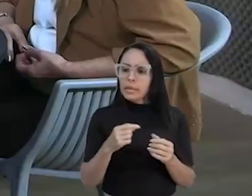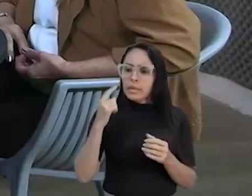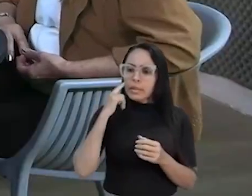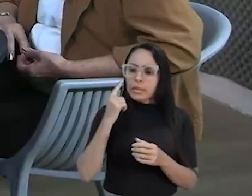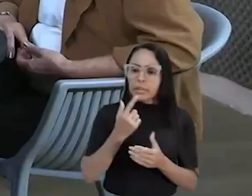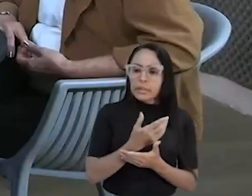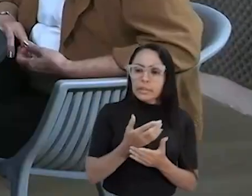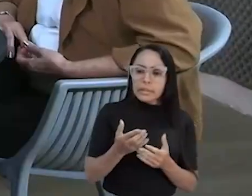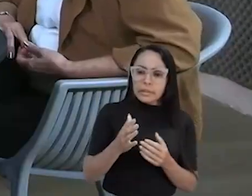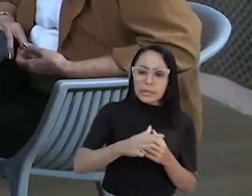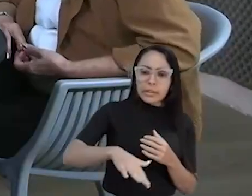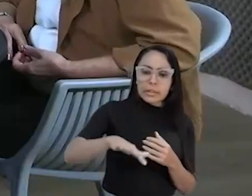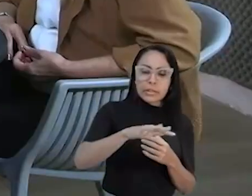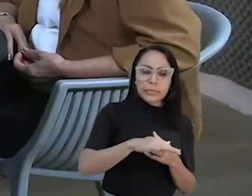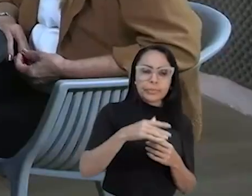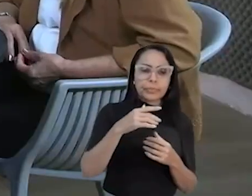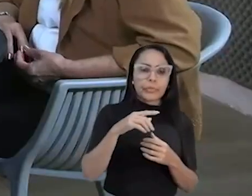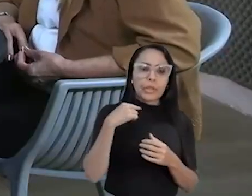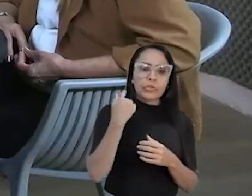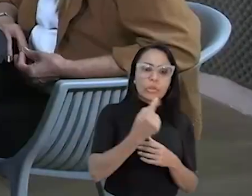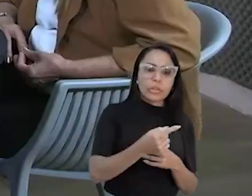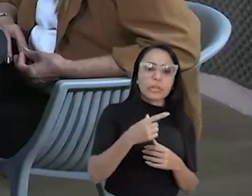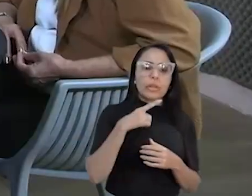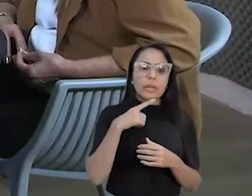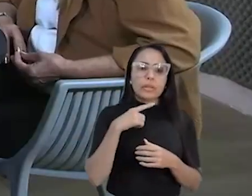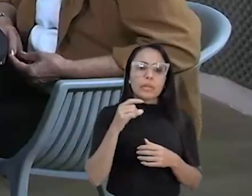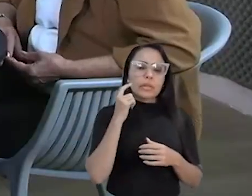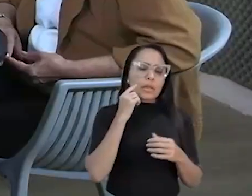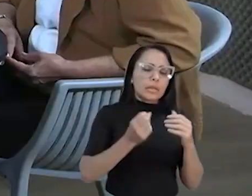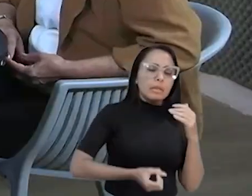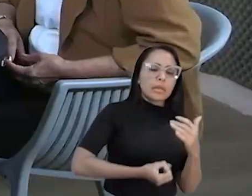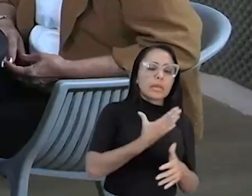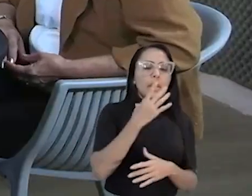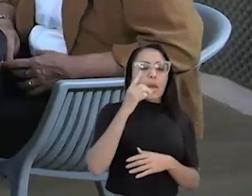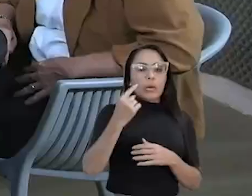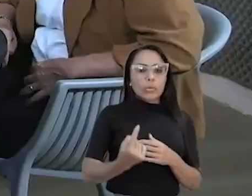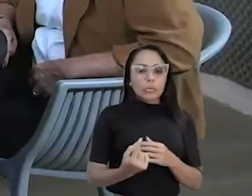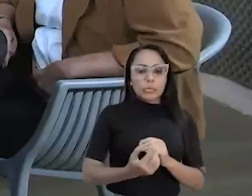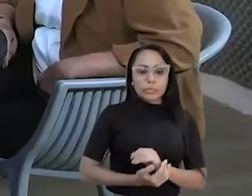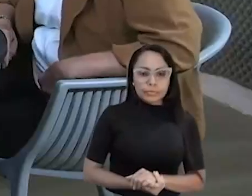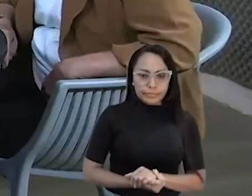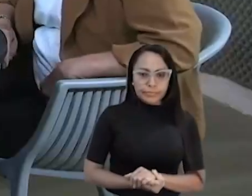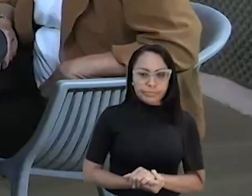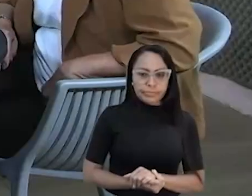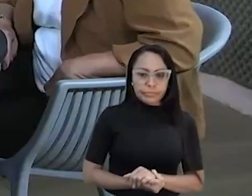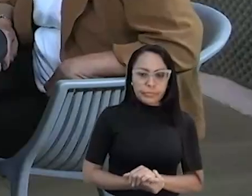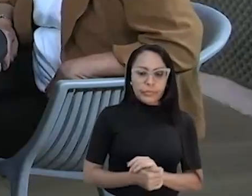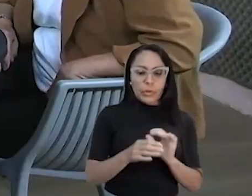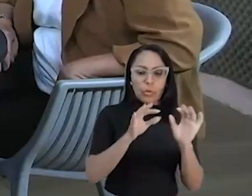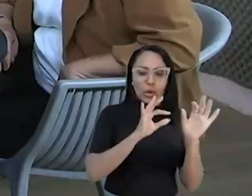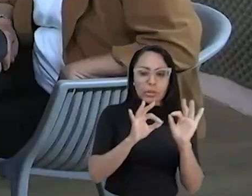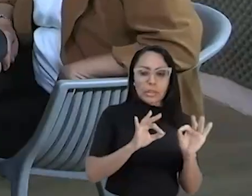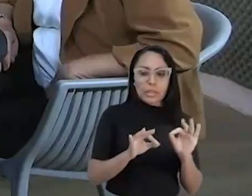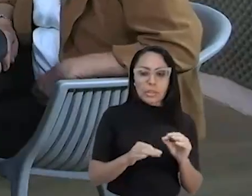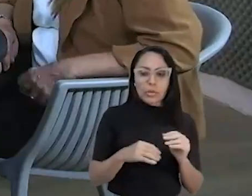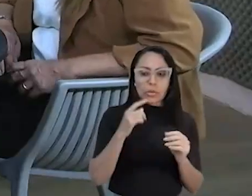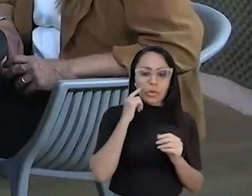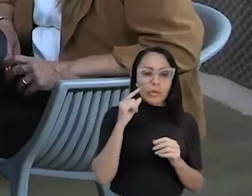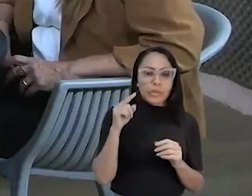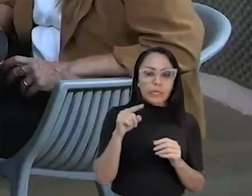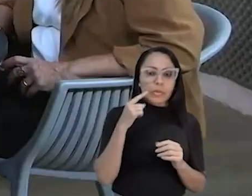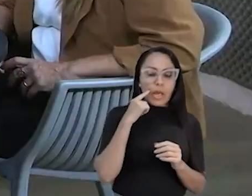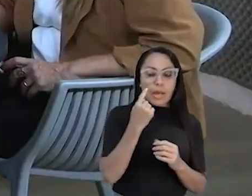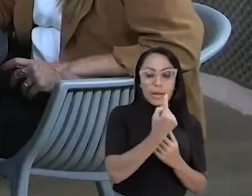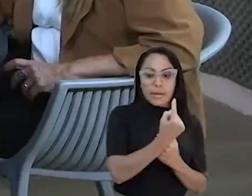essa produção, nem sempre você tem condição de criar uma forma que dê. Porque se você ver aqui,